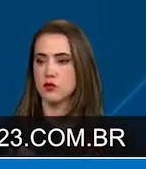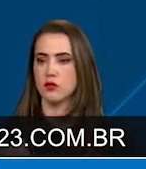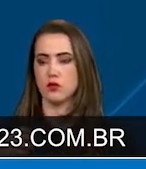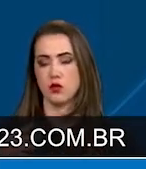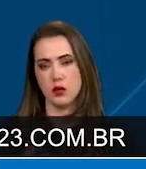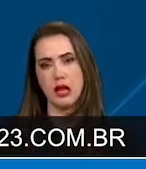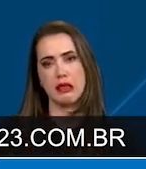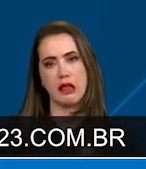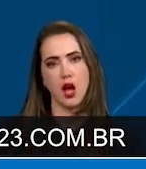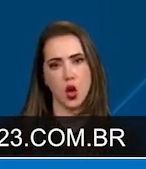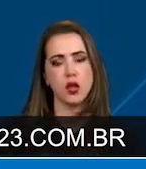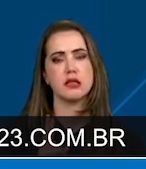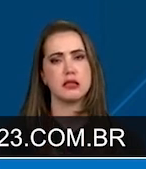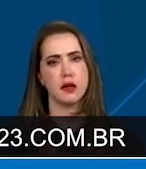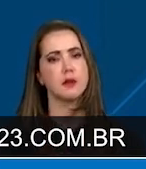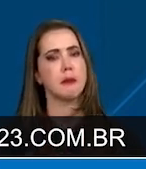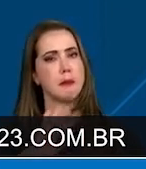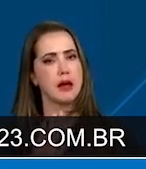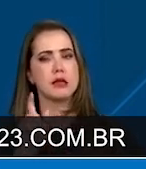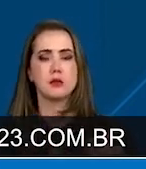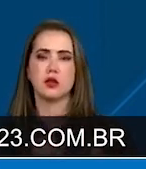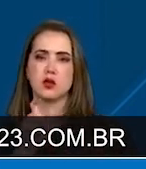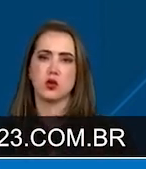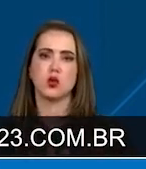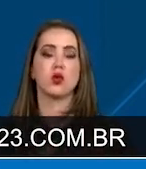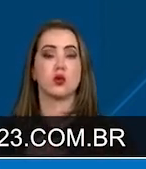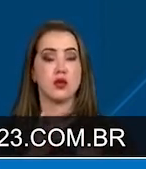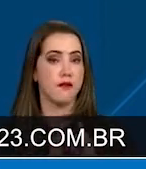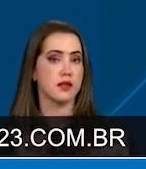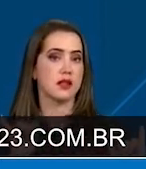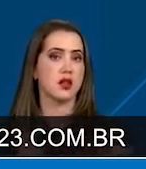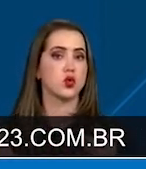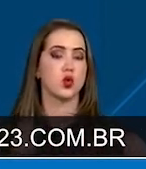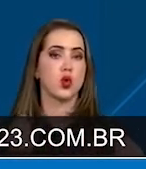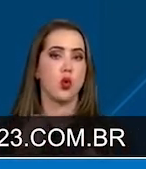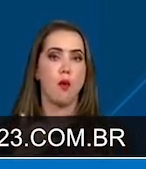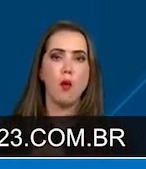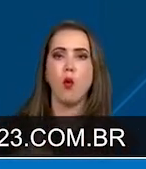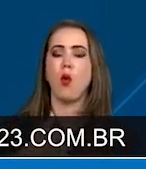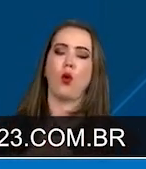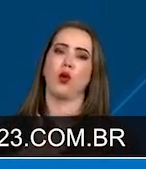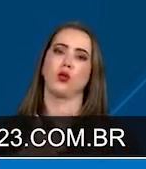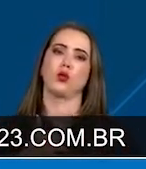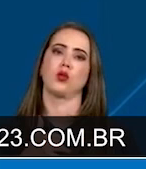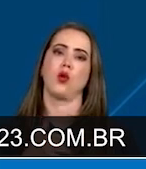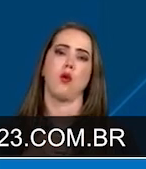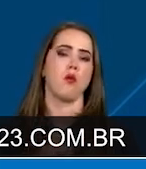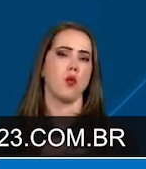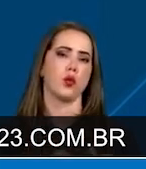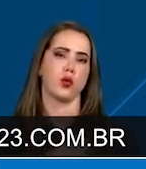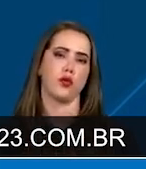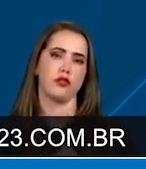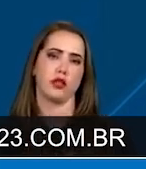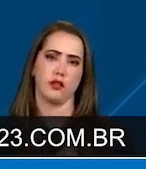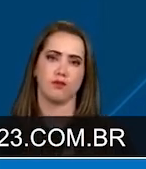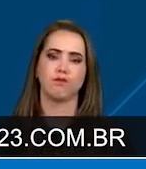tem cada vez mais pessoas dando relatos de como o óleo mudou a qualidade de vida, né?